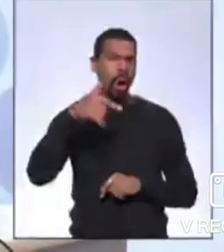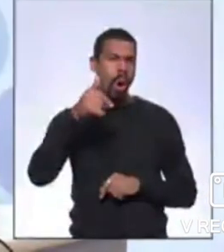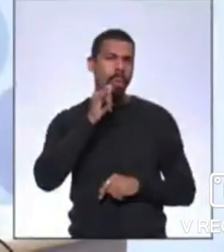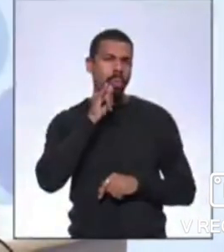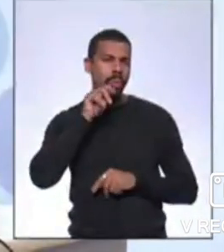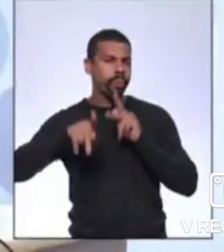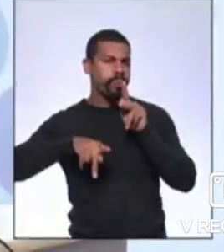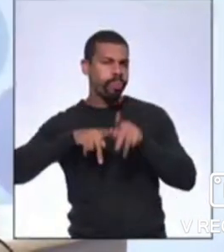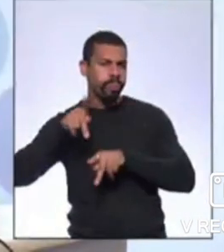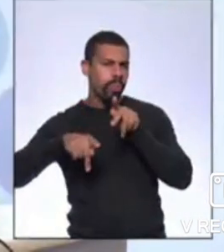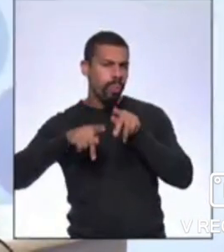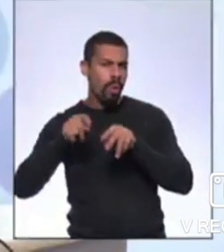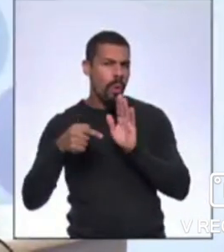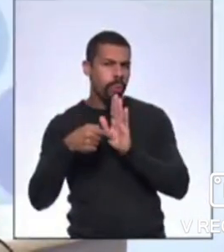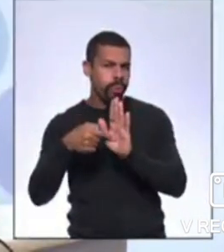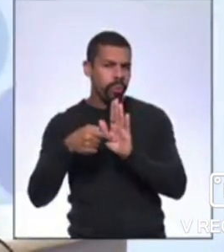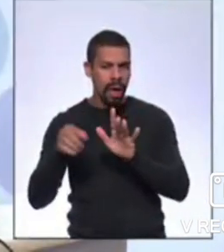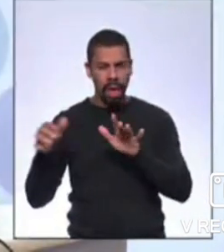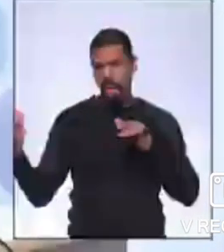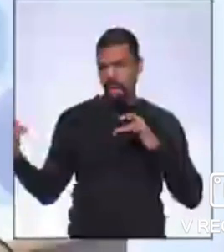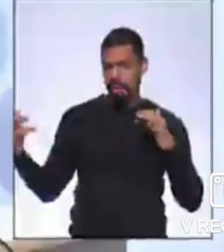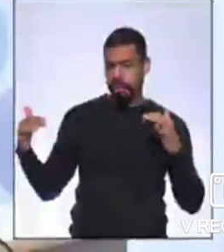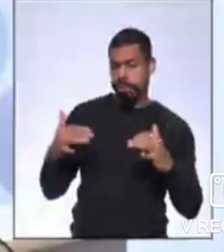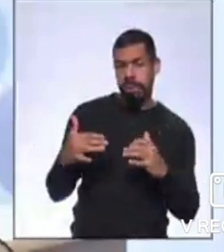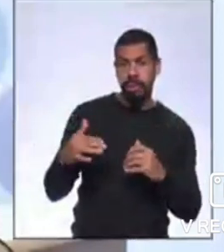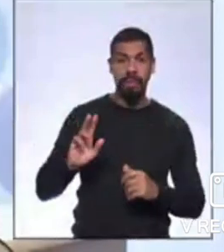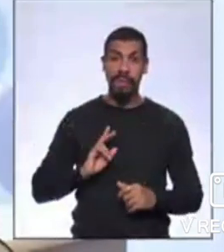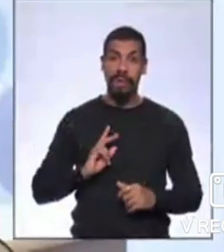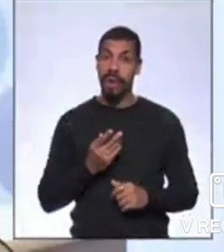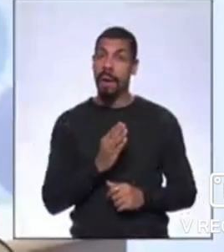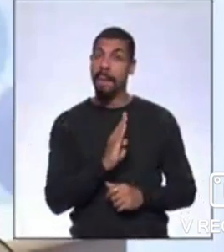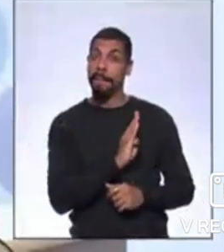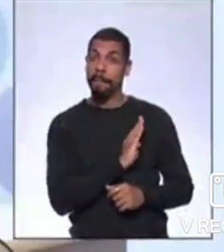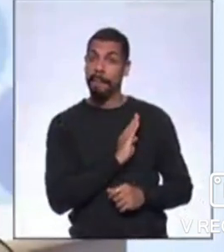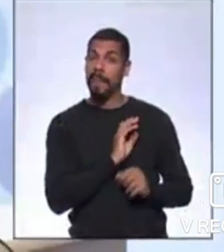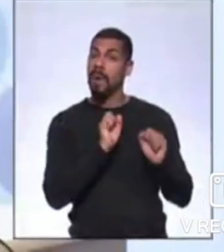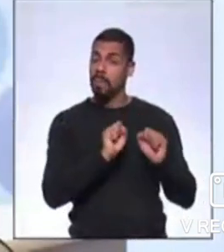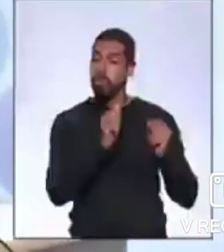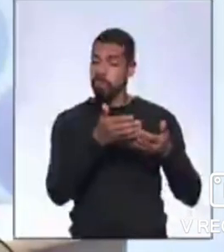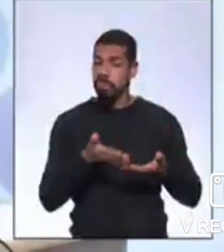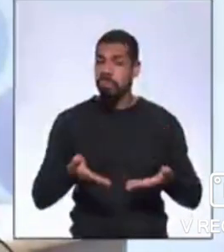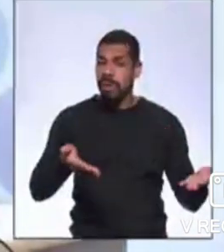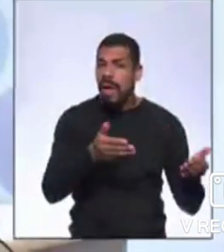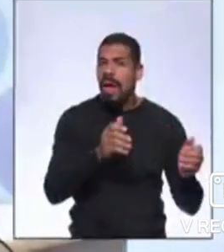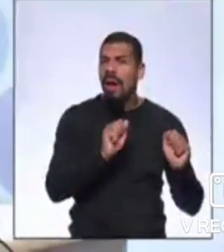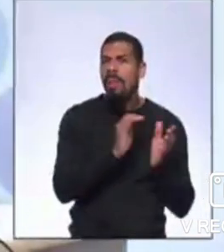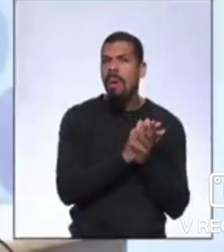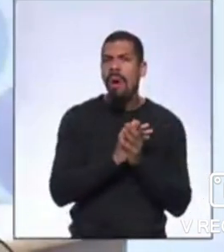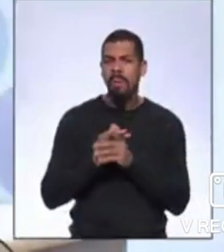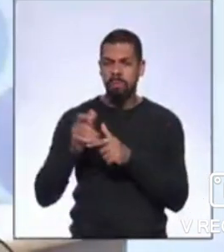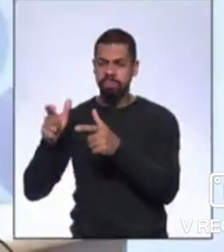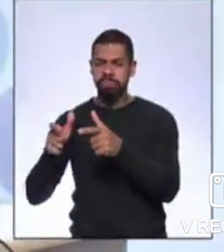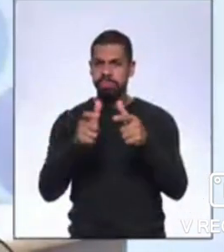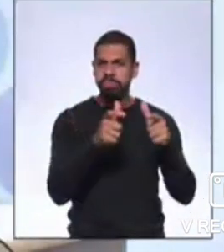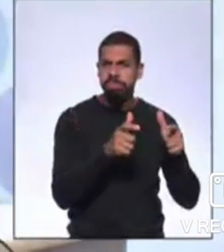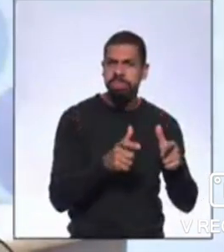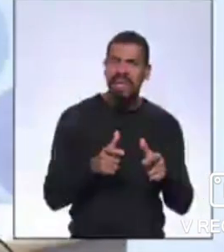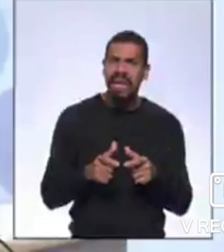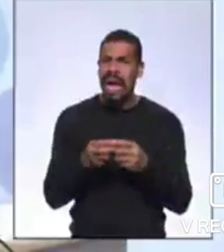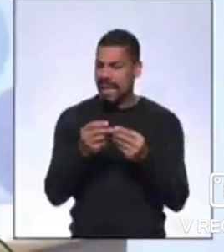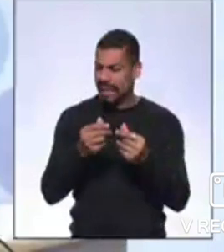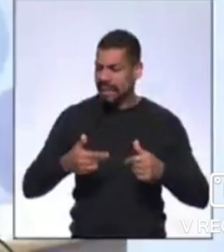Hicsos recebem os hebreus, né? Fiquem aí, né? Estabeleçam-se, formem suas comunidades, a terra